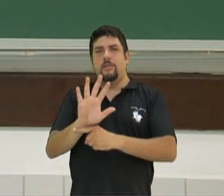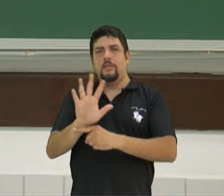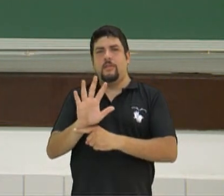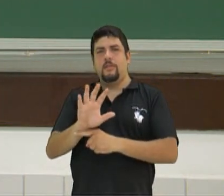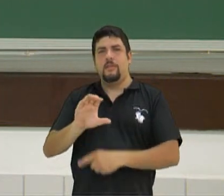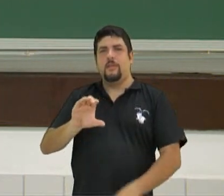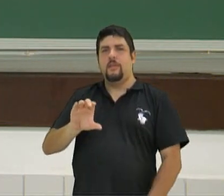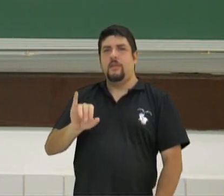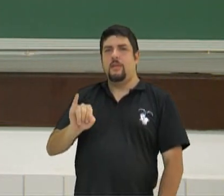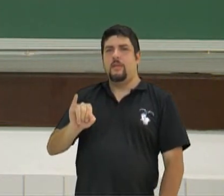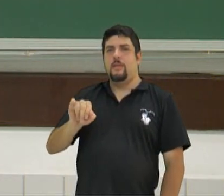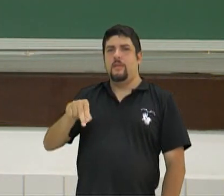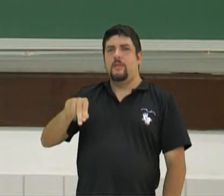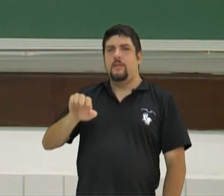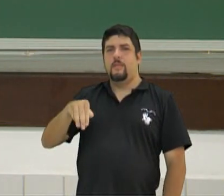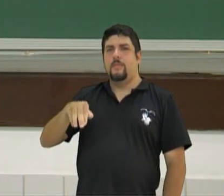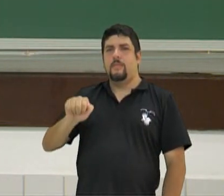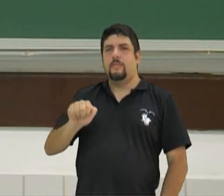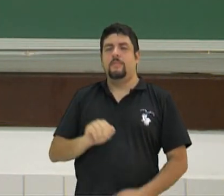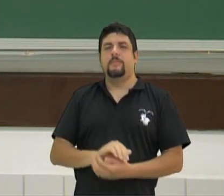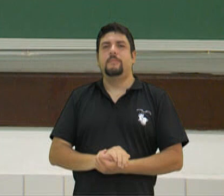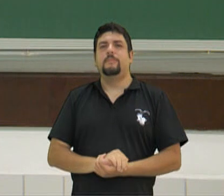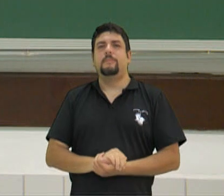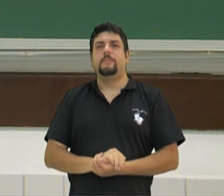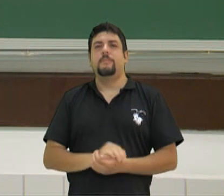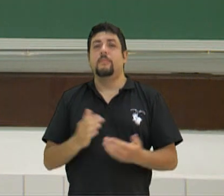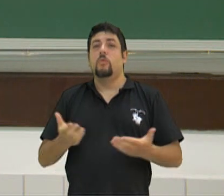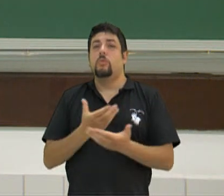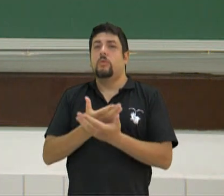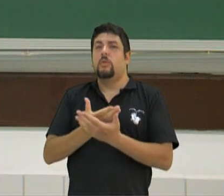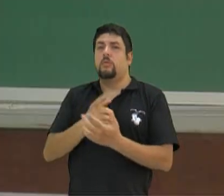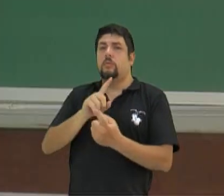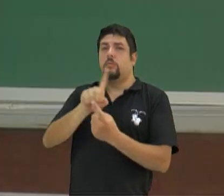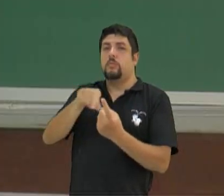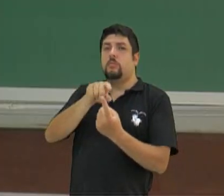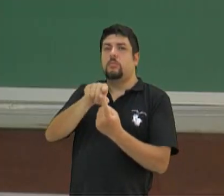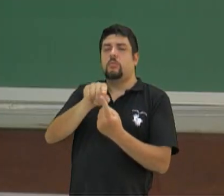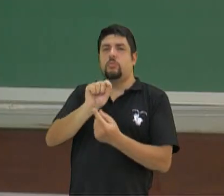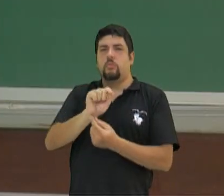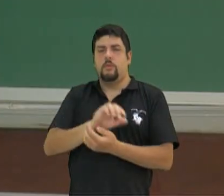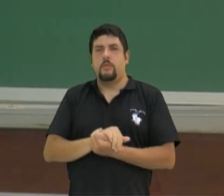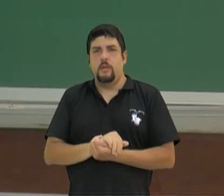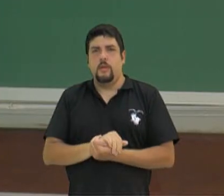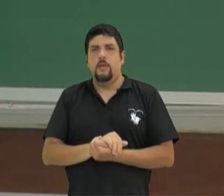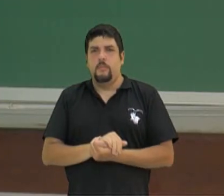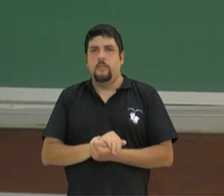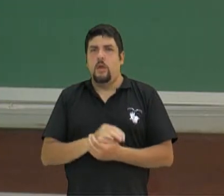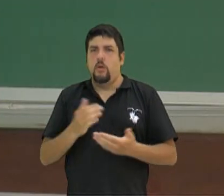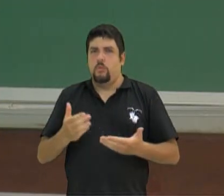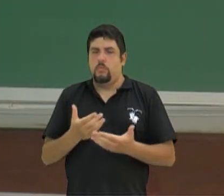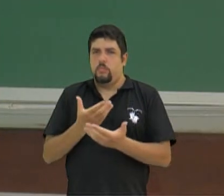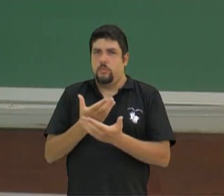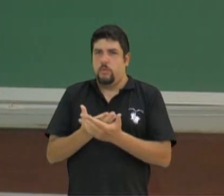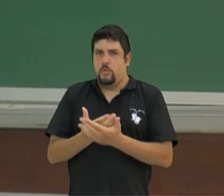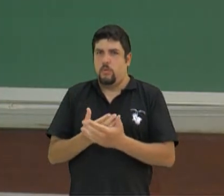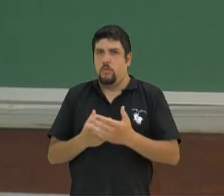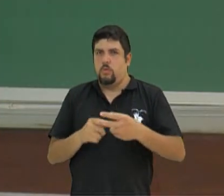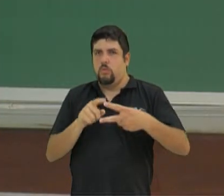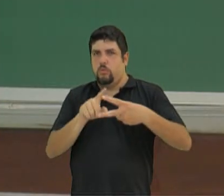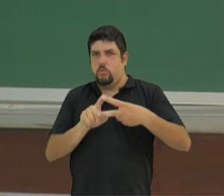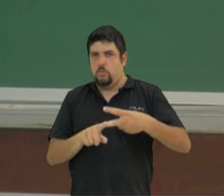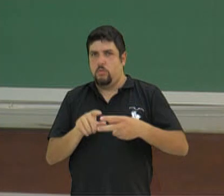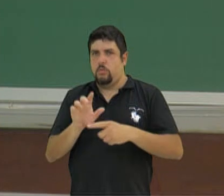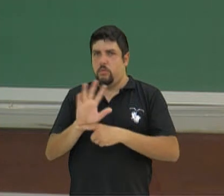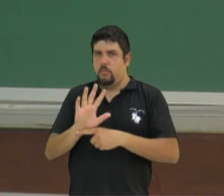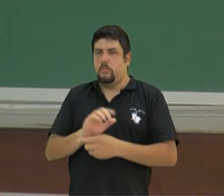são os objetivos da aula de hoje, hein? Opa! Nesse primeiro momento, a gente vai ter duas aulas de cinema, só lembrando, a gente vai